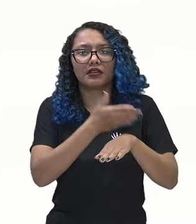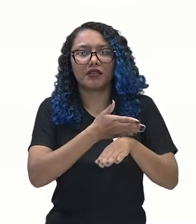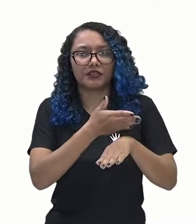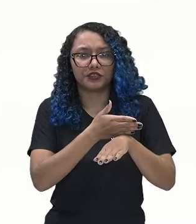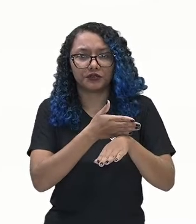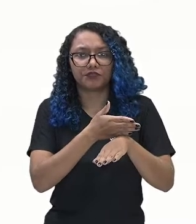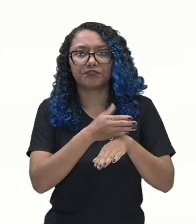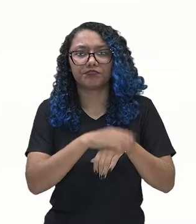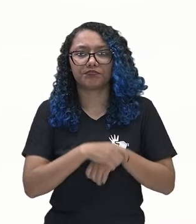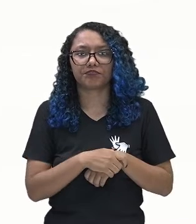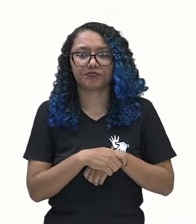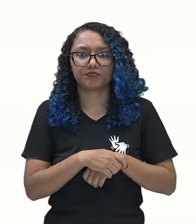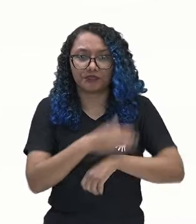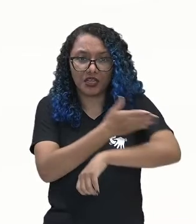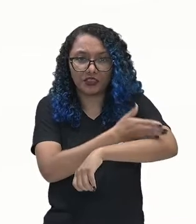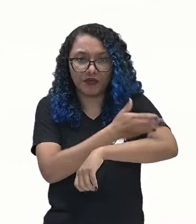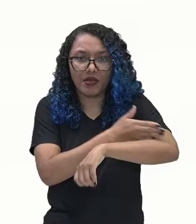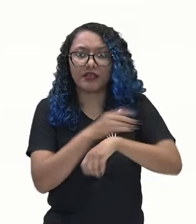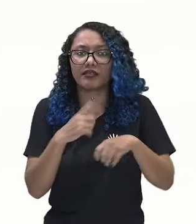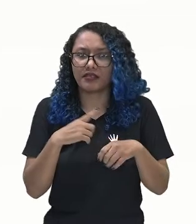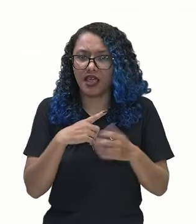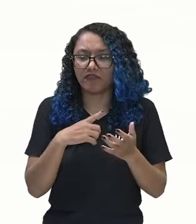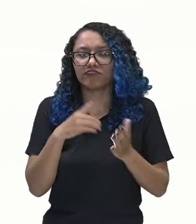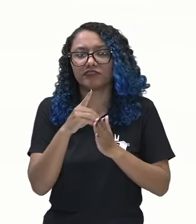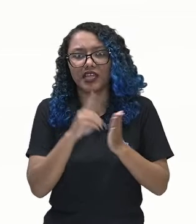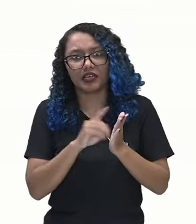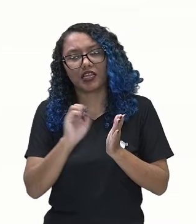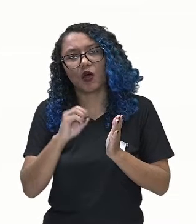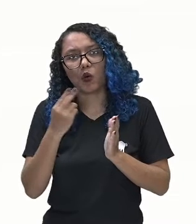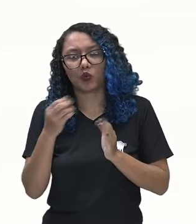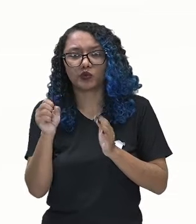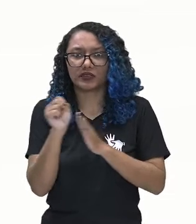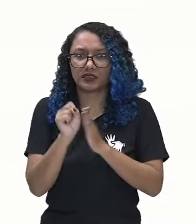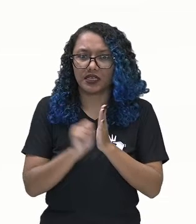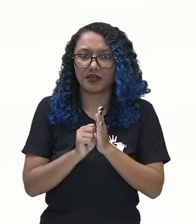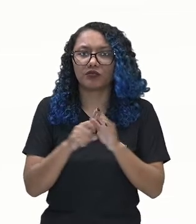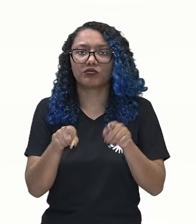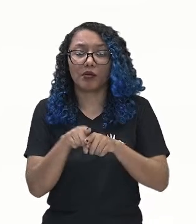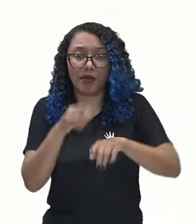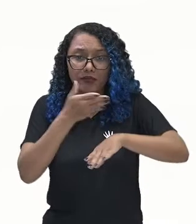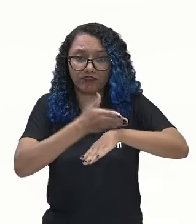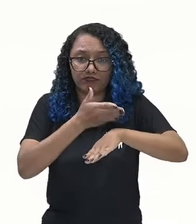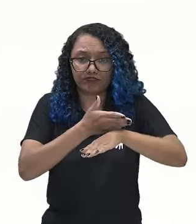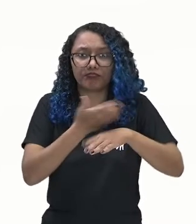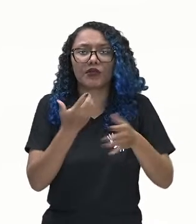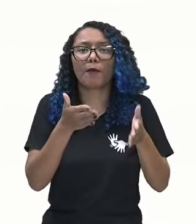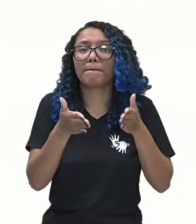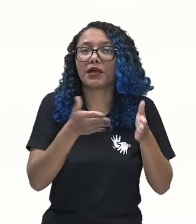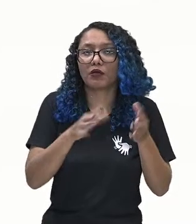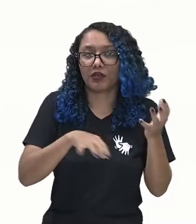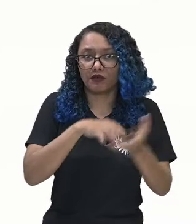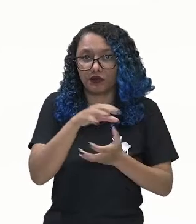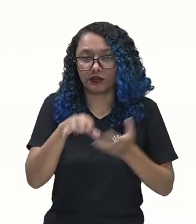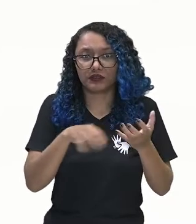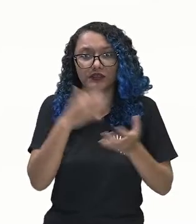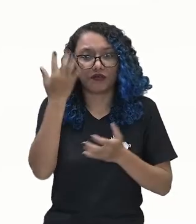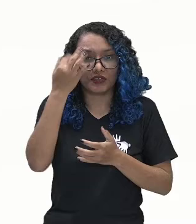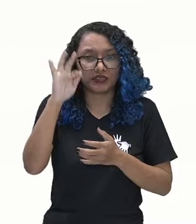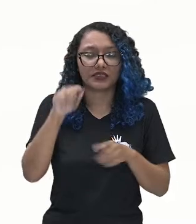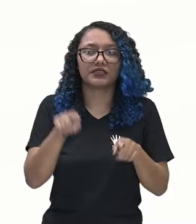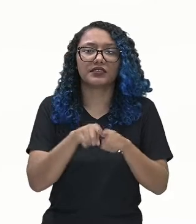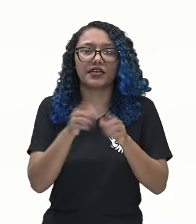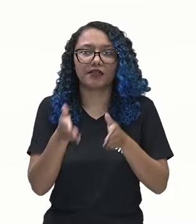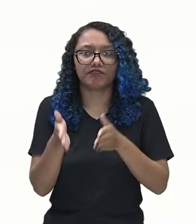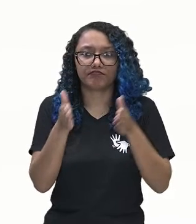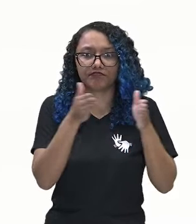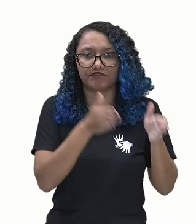gente tem décadas ou séculos, a Idade Moderna, como a Revolução Francesa, e a Idade